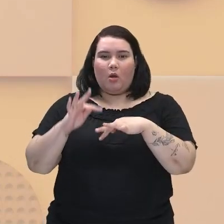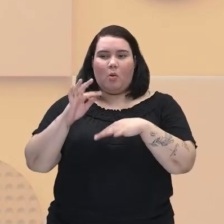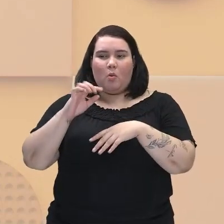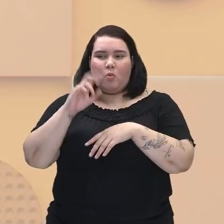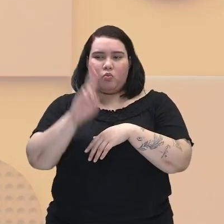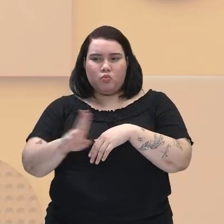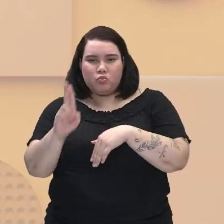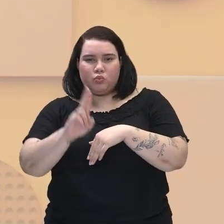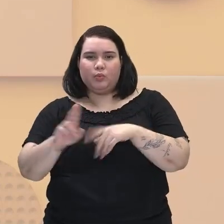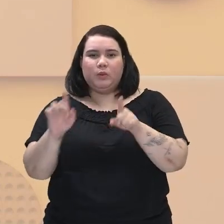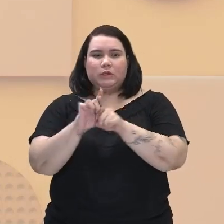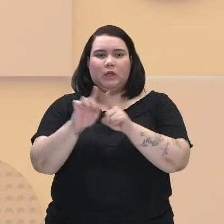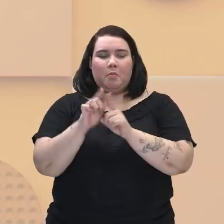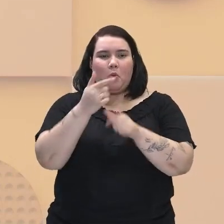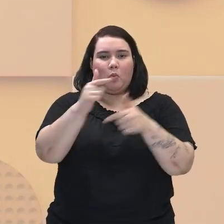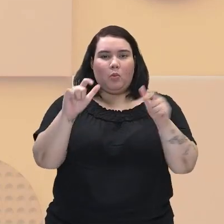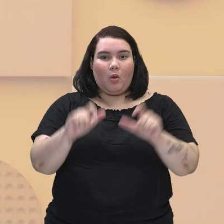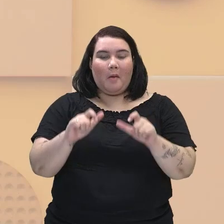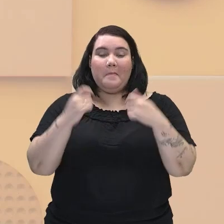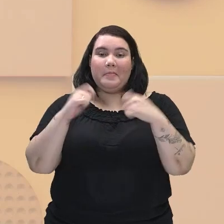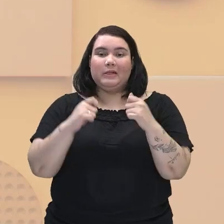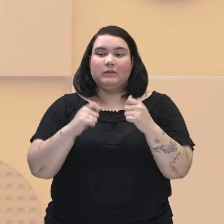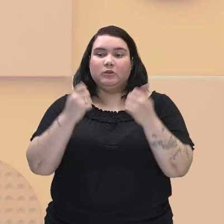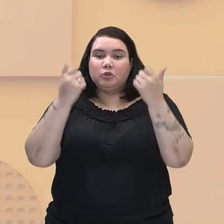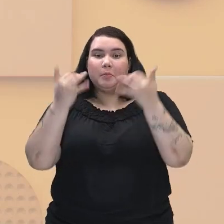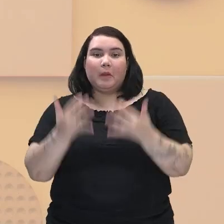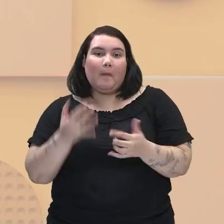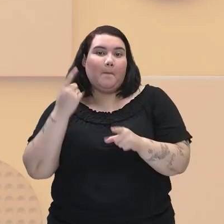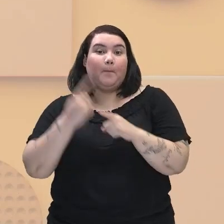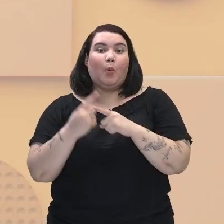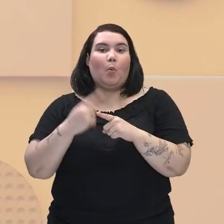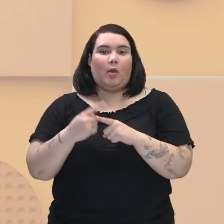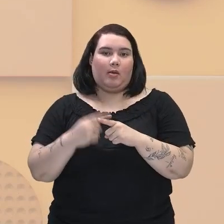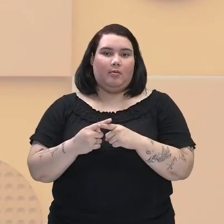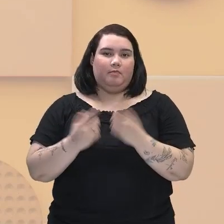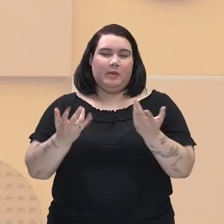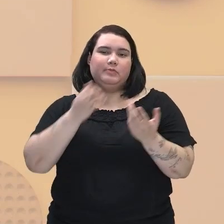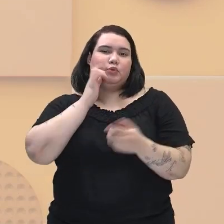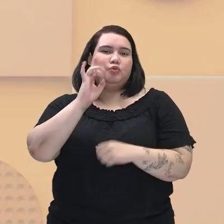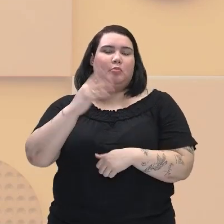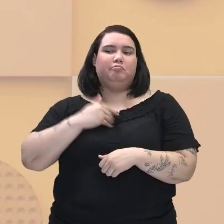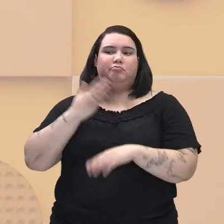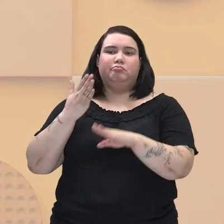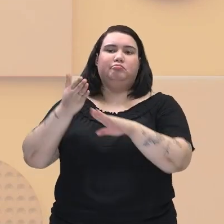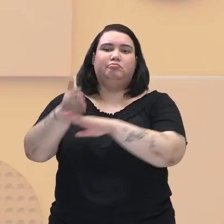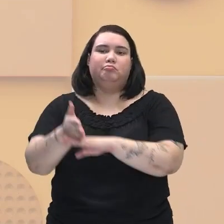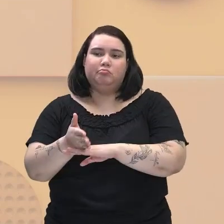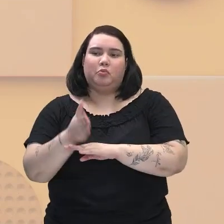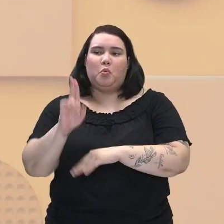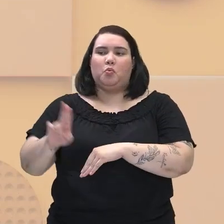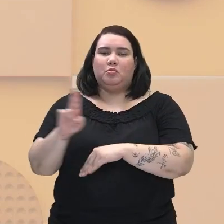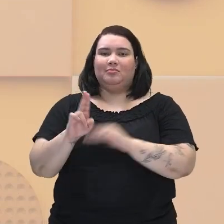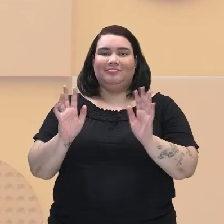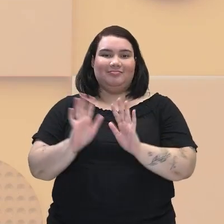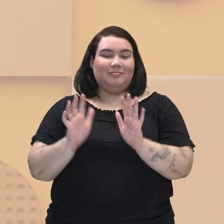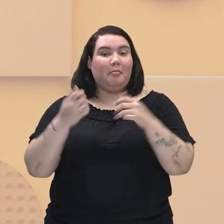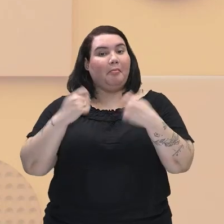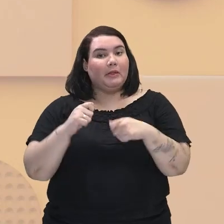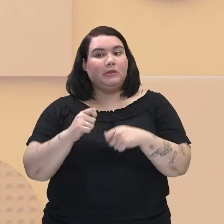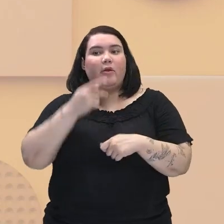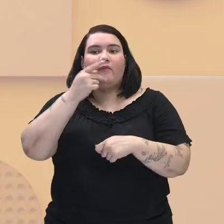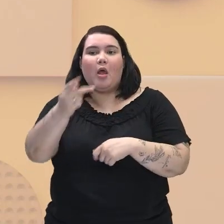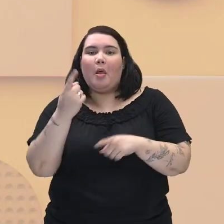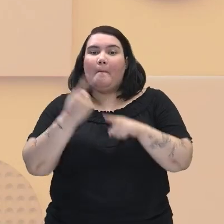uma justificativa. Não dá para simplesmente ir e explorar sem uma justificativa. Afinal de